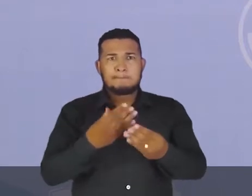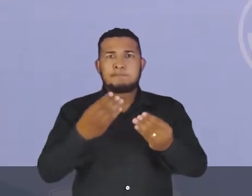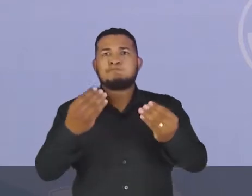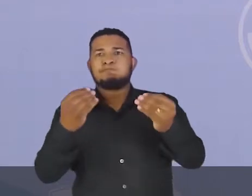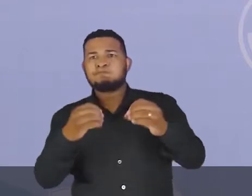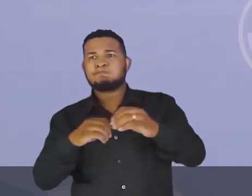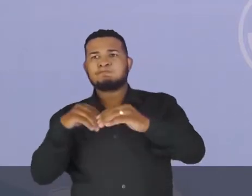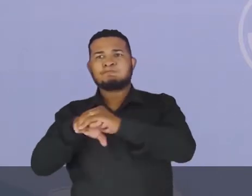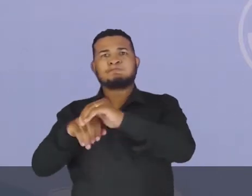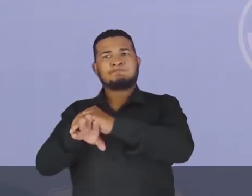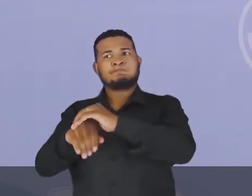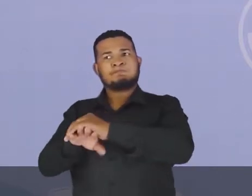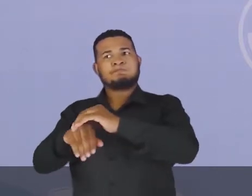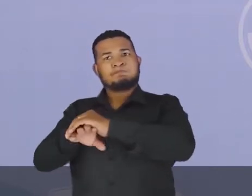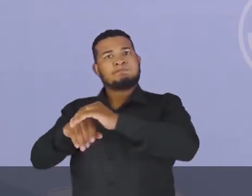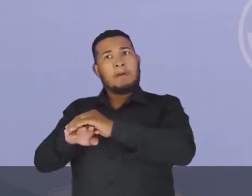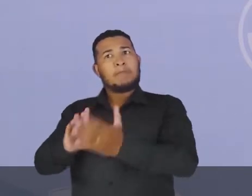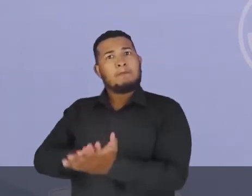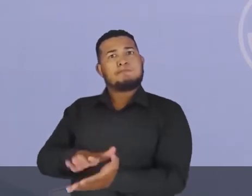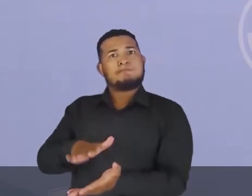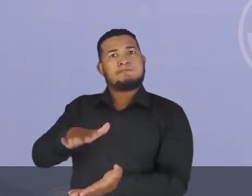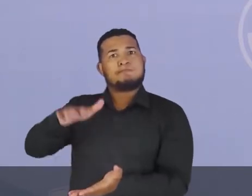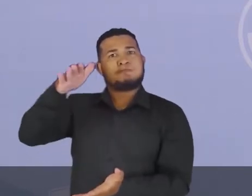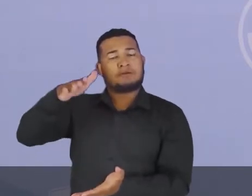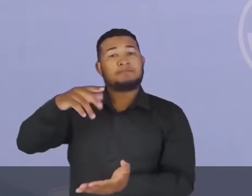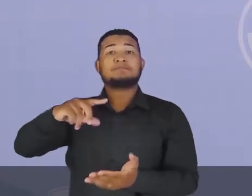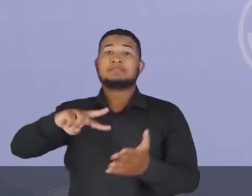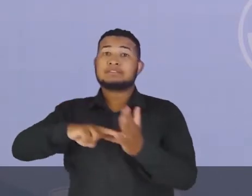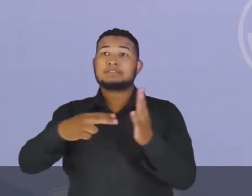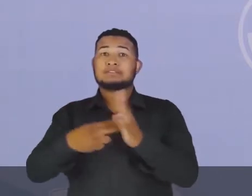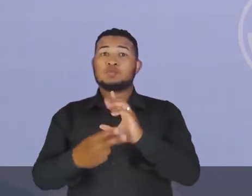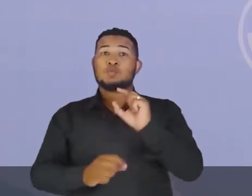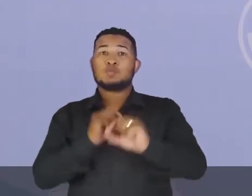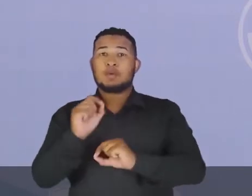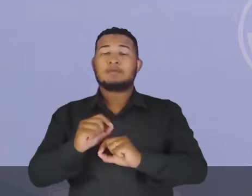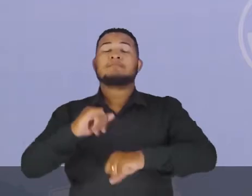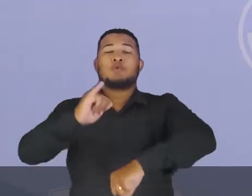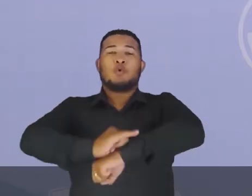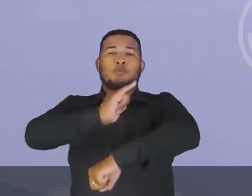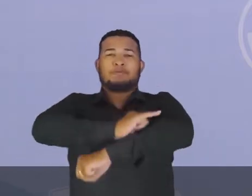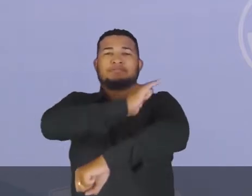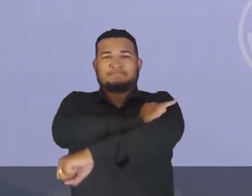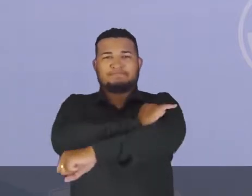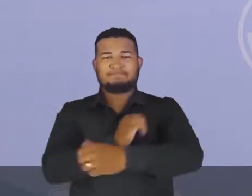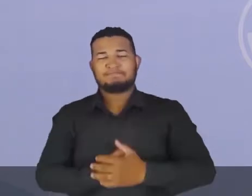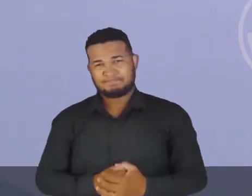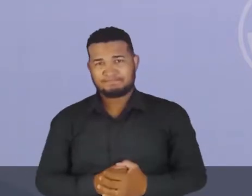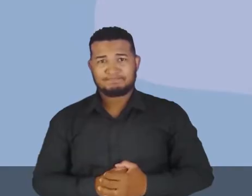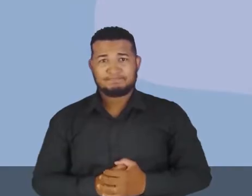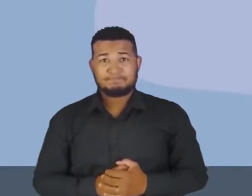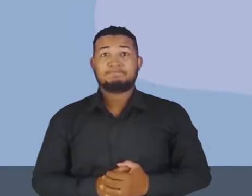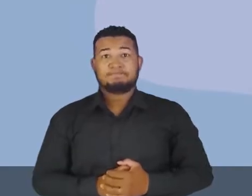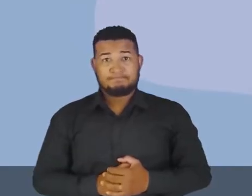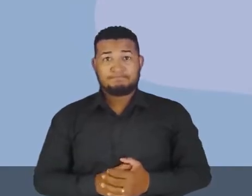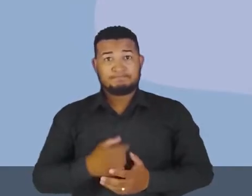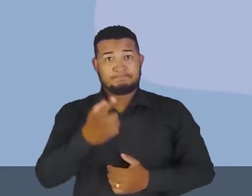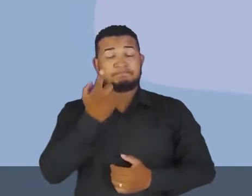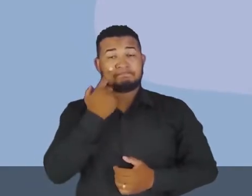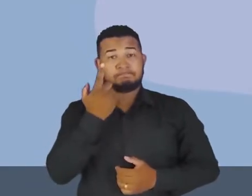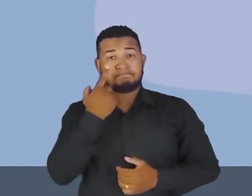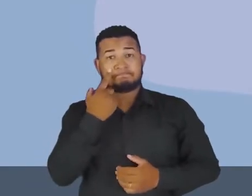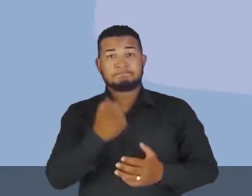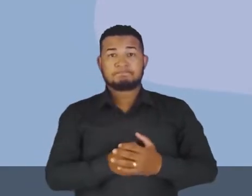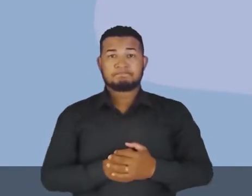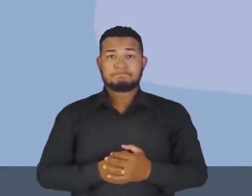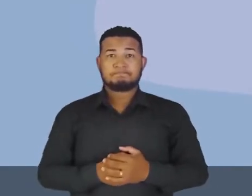de armazenamento de gordura, nós caracterizamos isso como uma obesidade. Acompanha no slide agora comigo aqui,